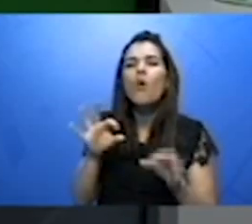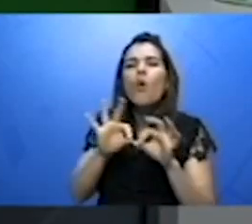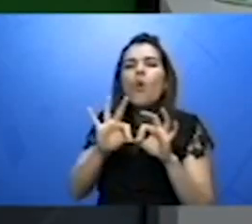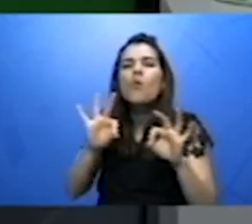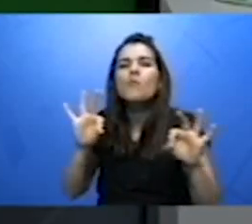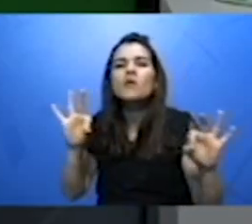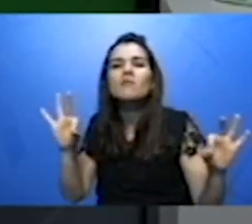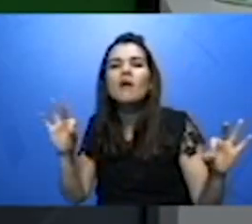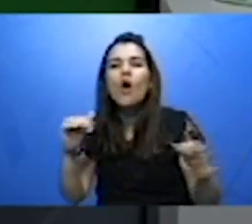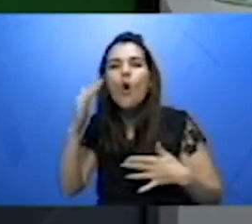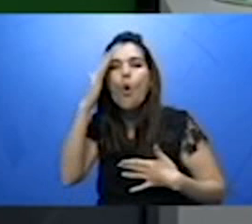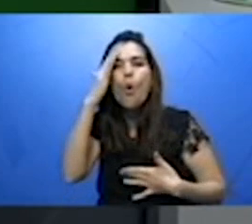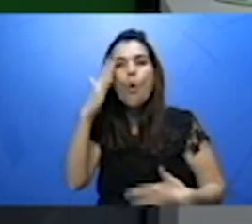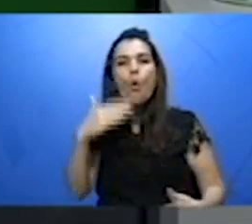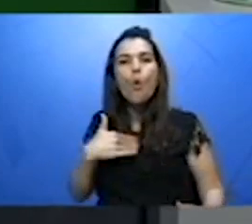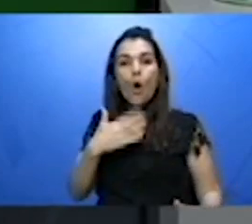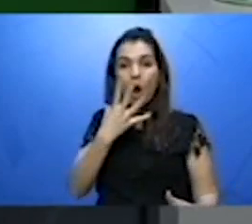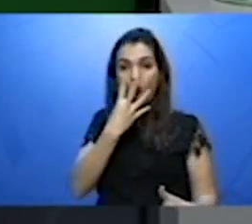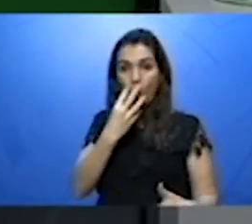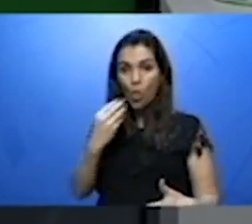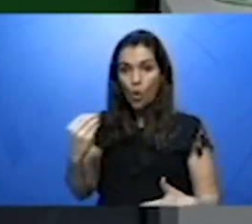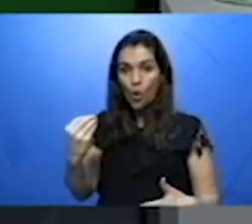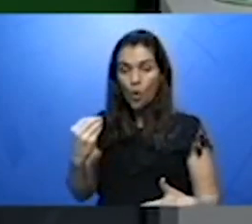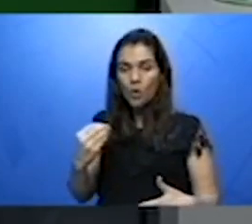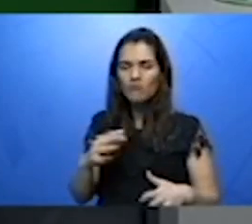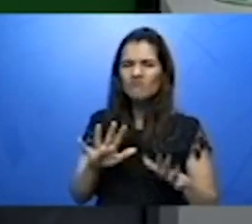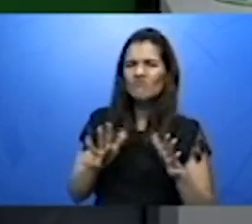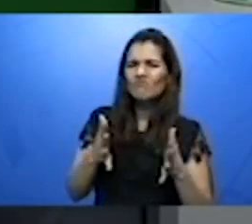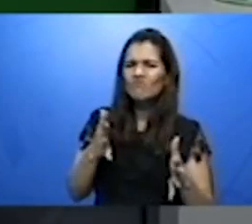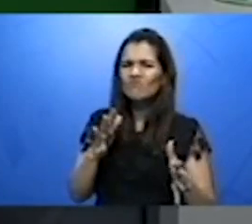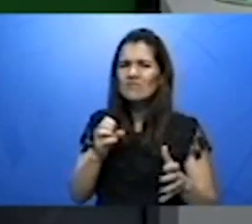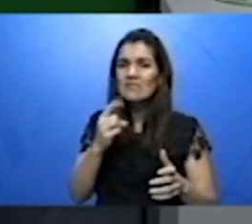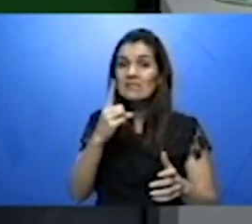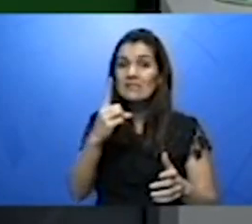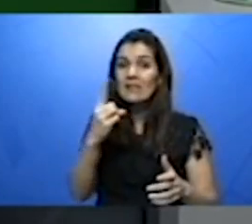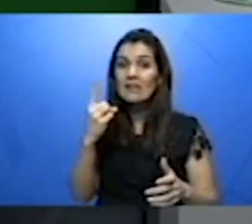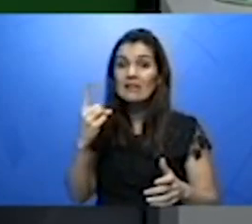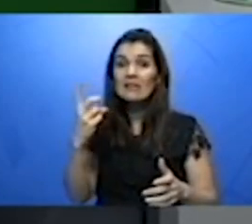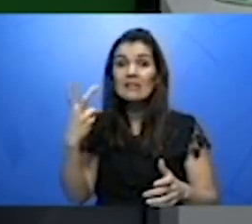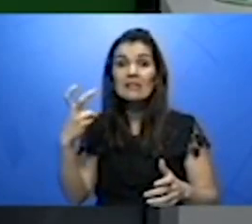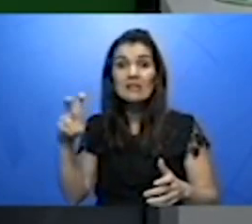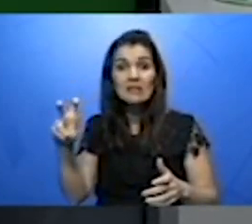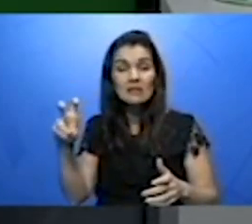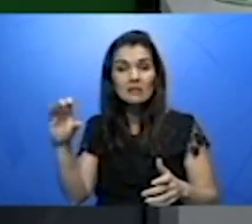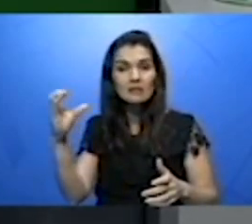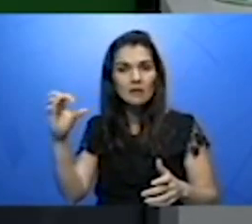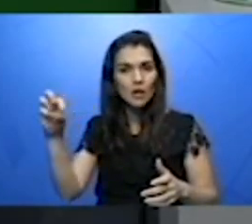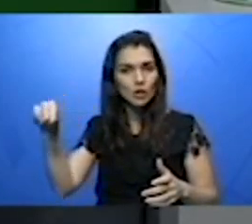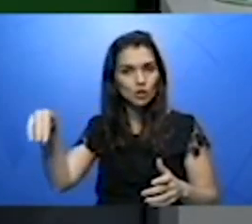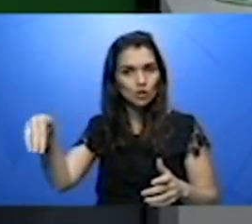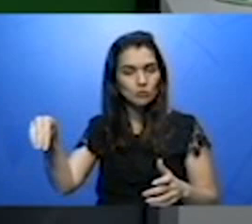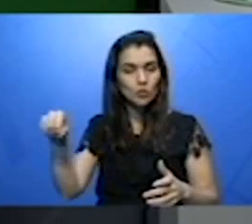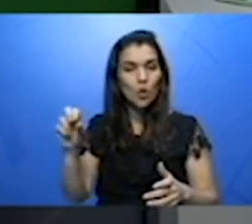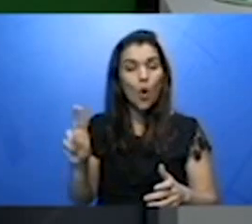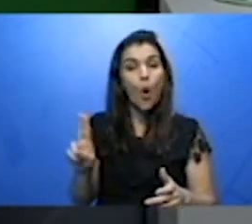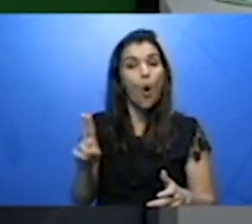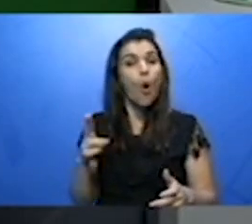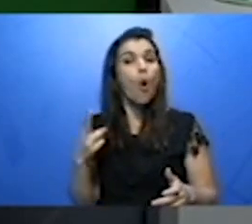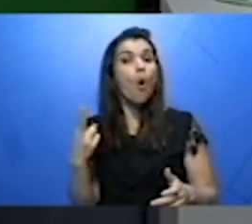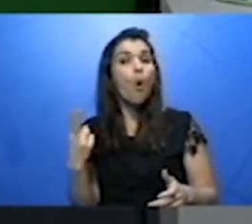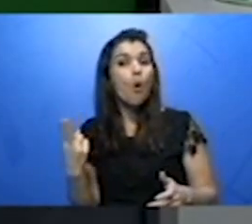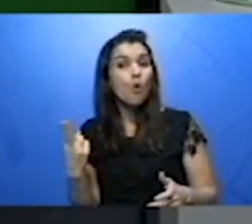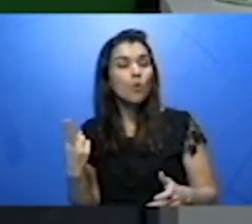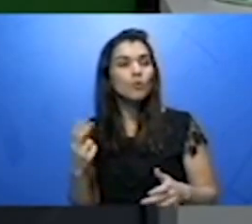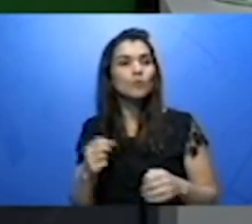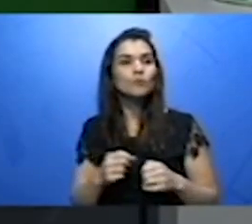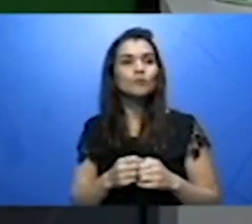do corpo do lobo-guará é de 115 cm ou também precisamos transformar ali